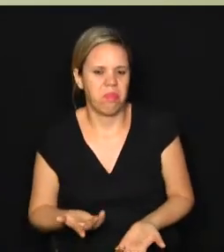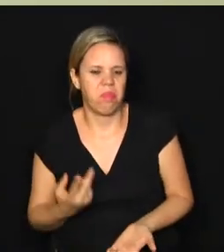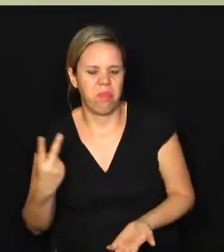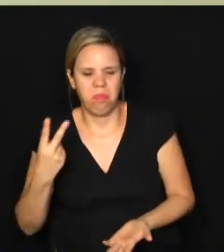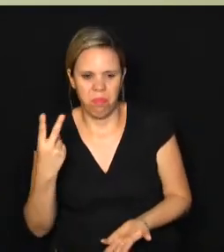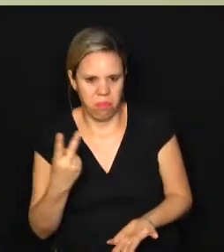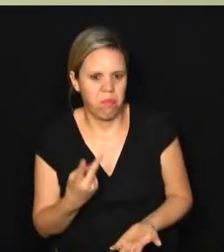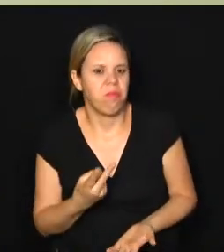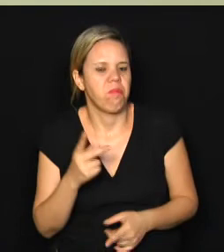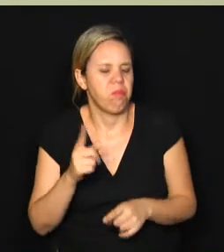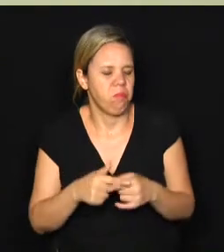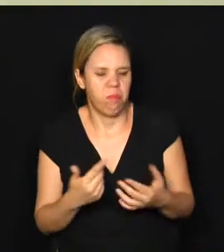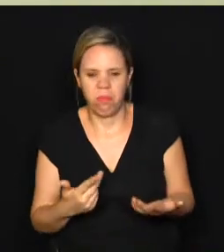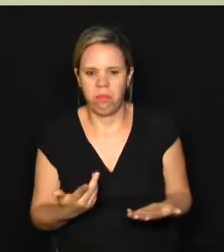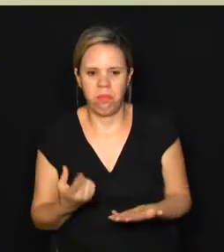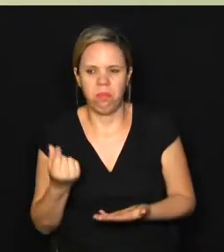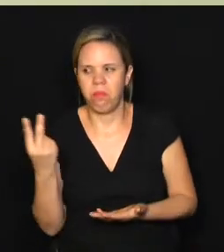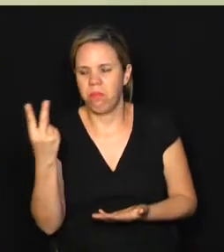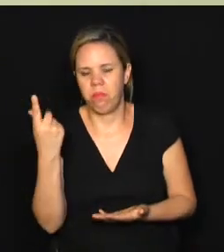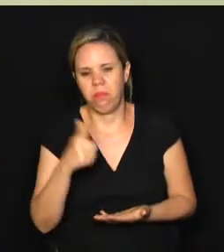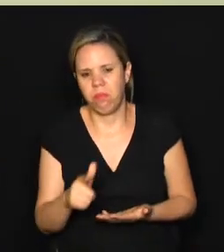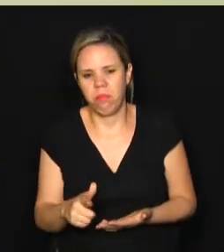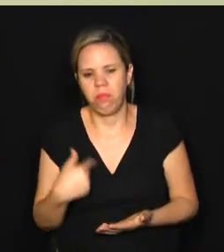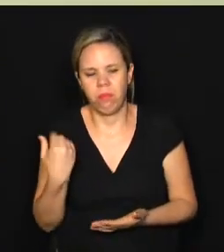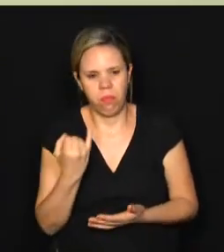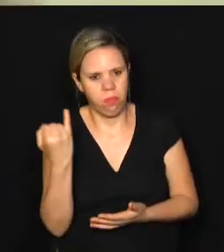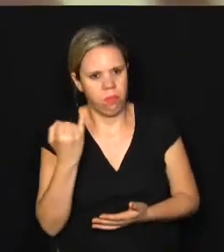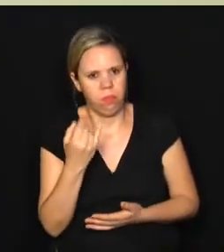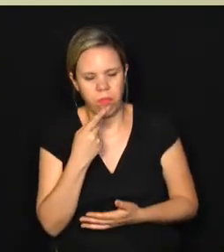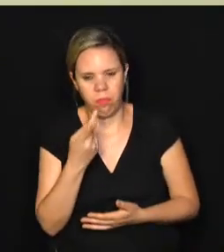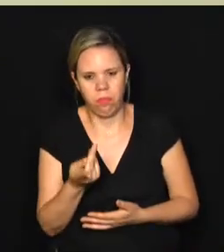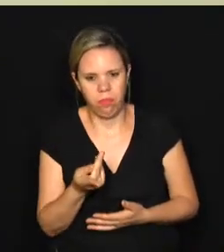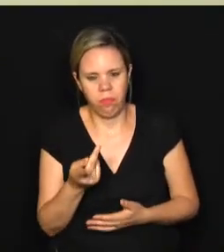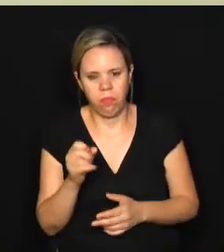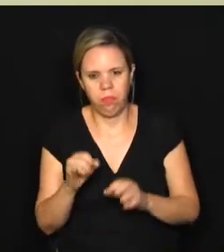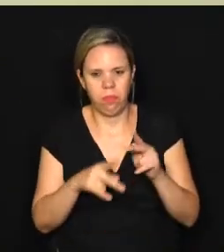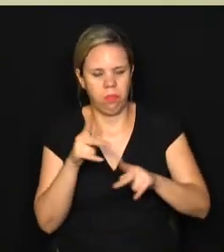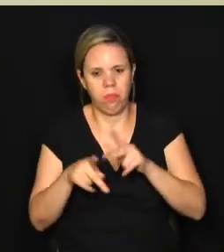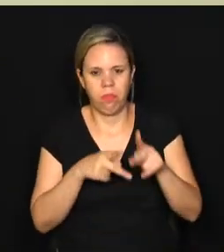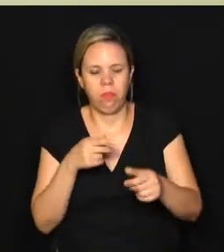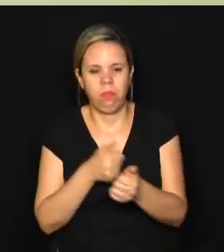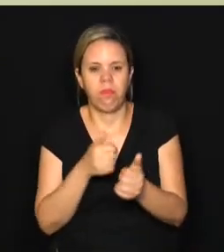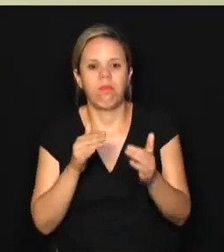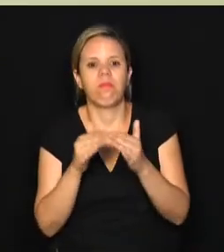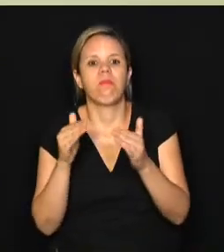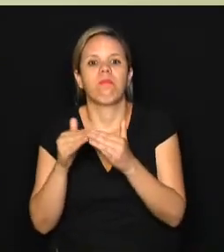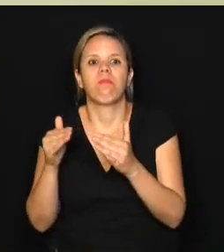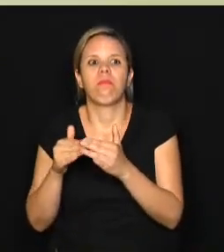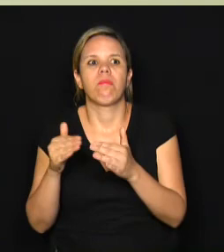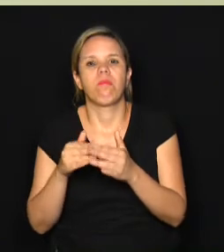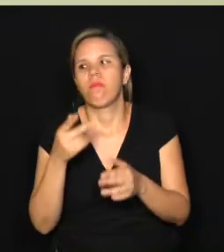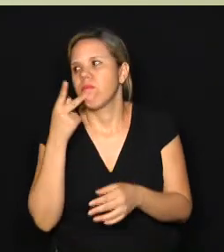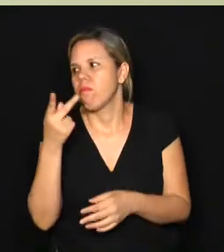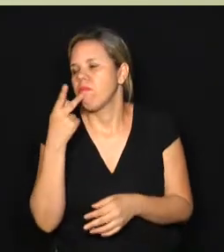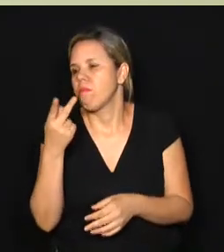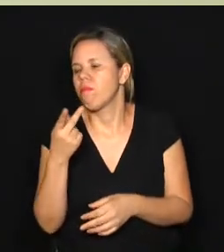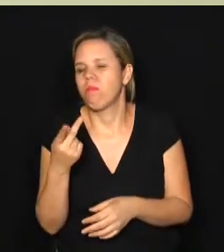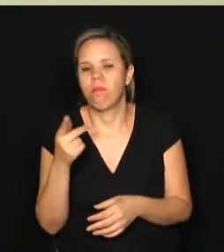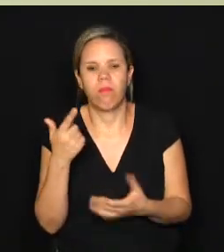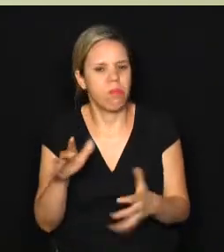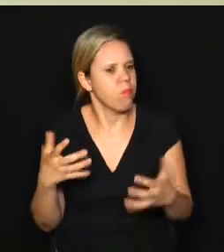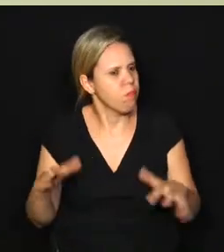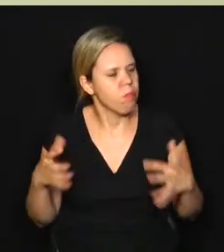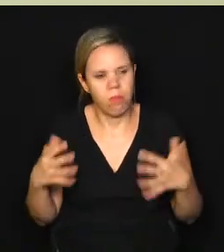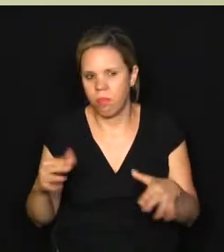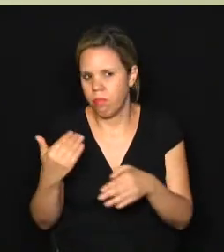que são imateriais. Então, é muito importante a gente considerar isso, porque se a população que mora no território está falando que não quer a barragem, é